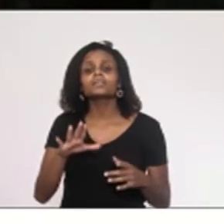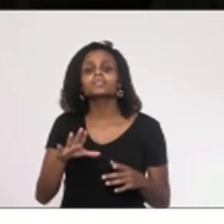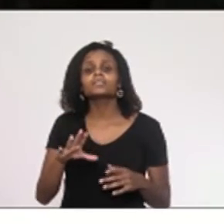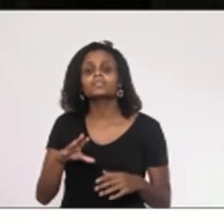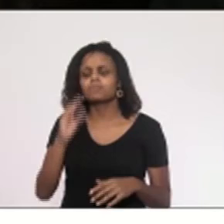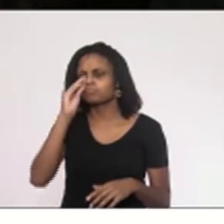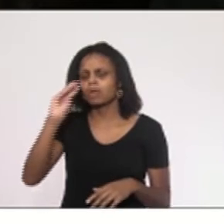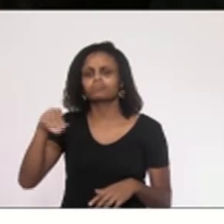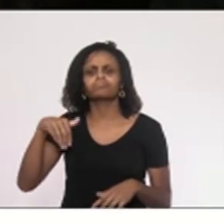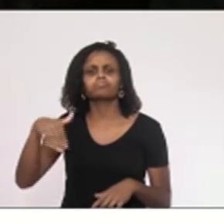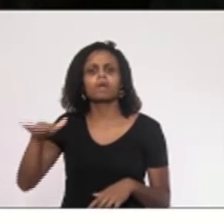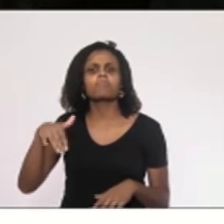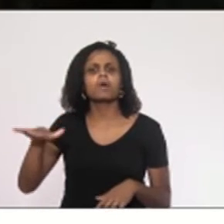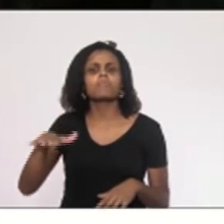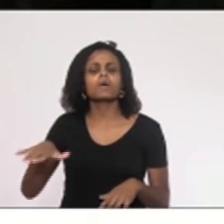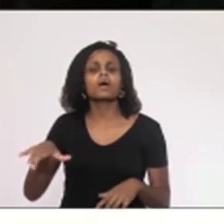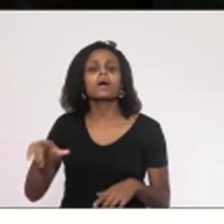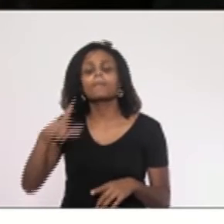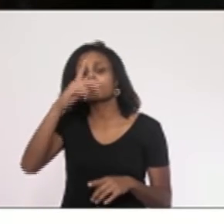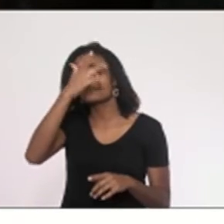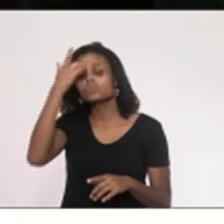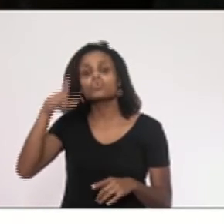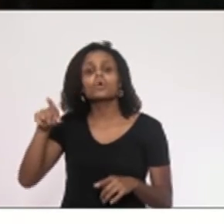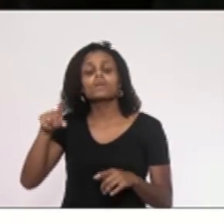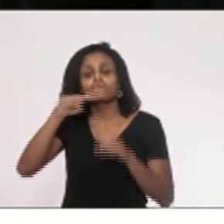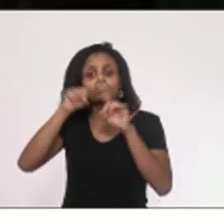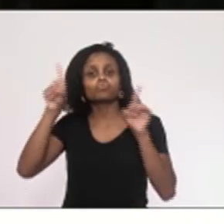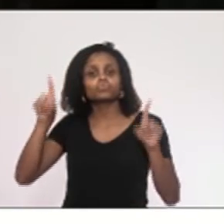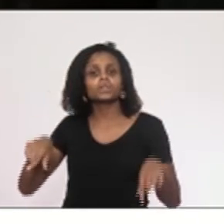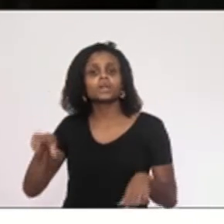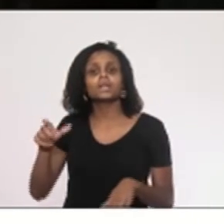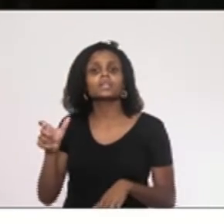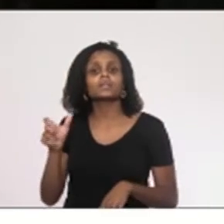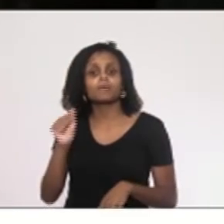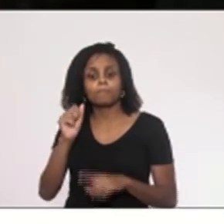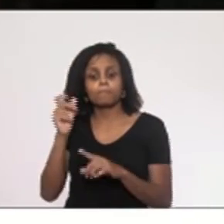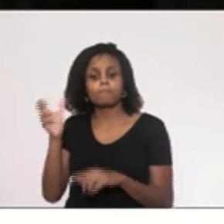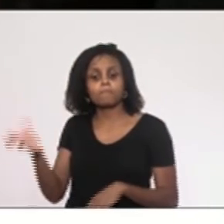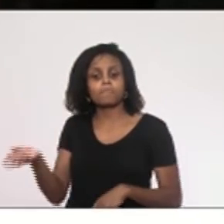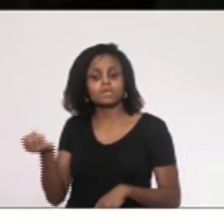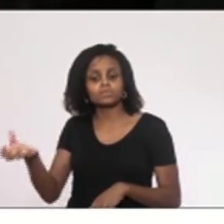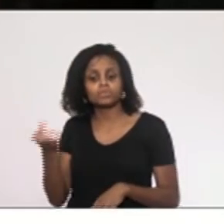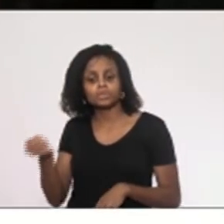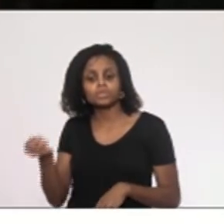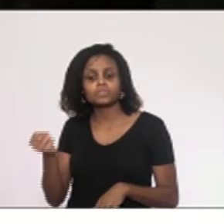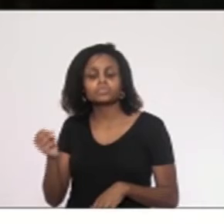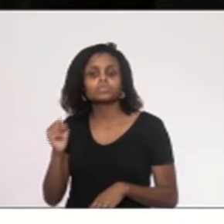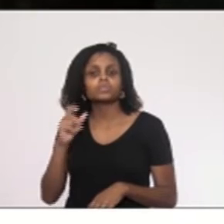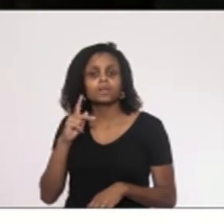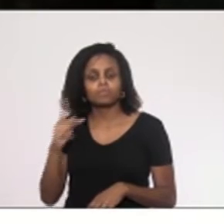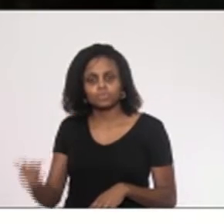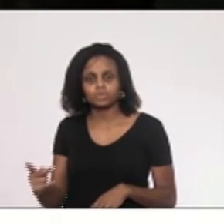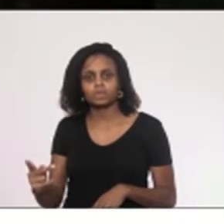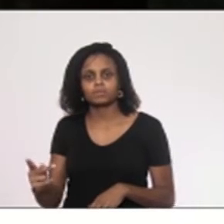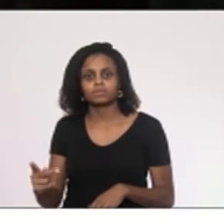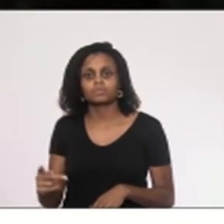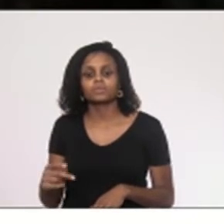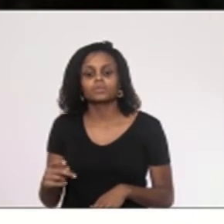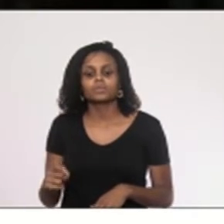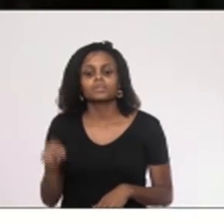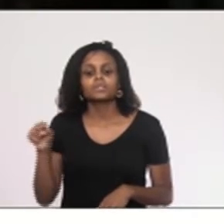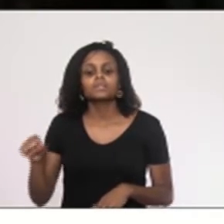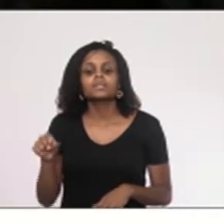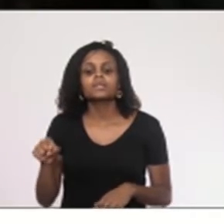ignorou os inativos e as pensionistas. E as pensionistas caminhavam pelas salas desse plenário,